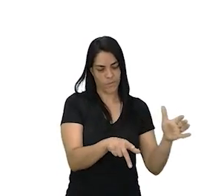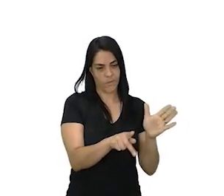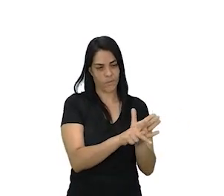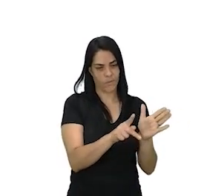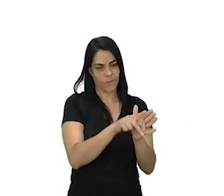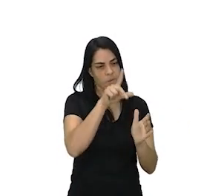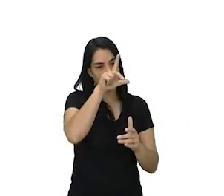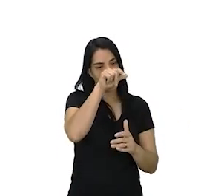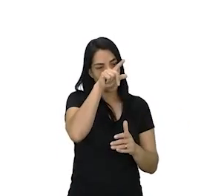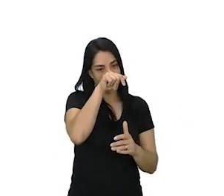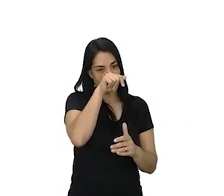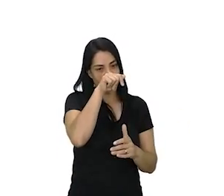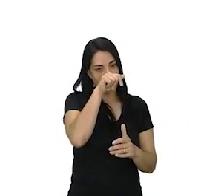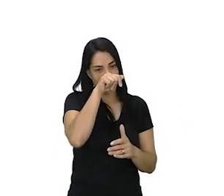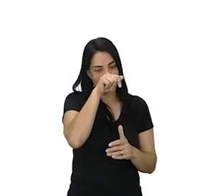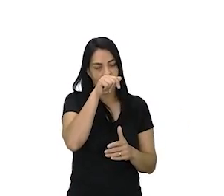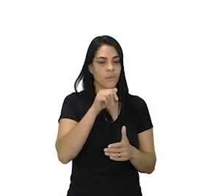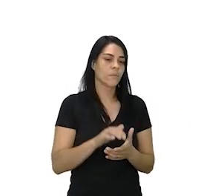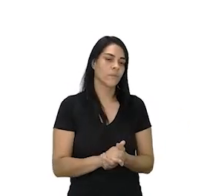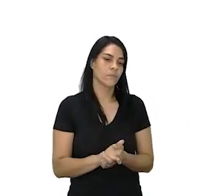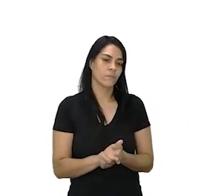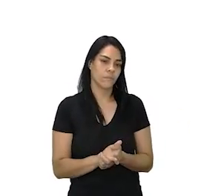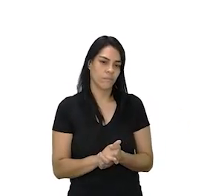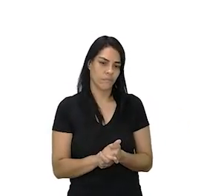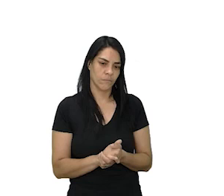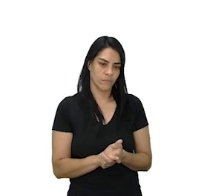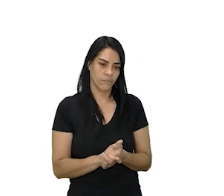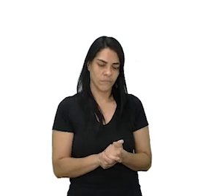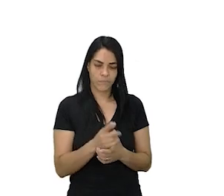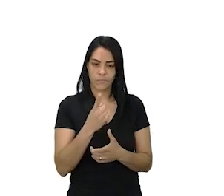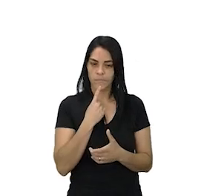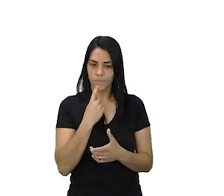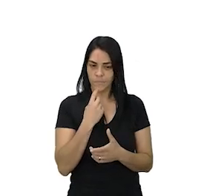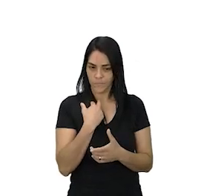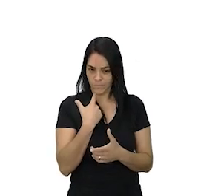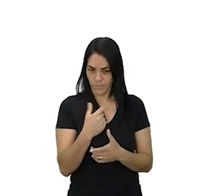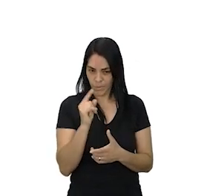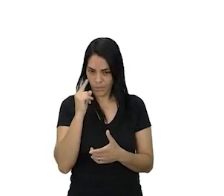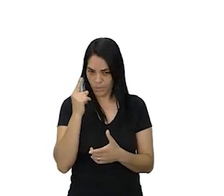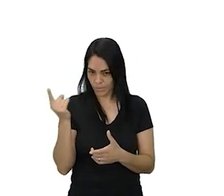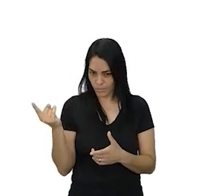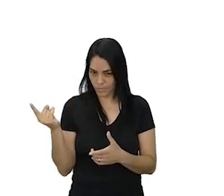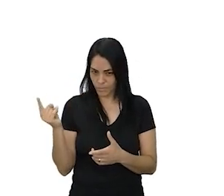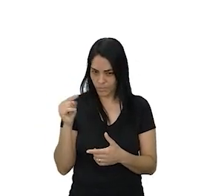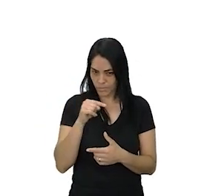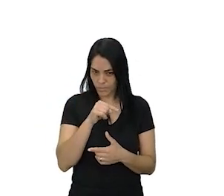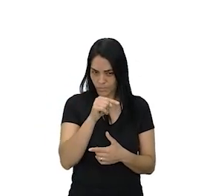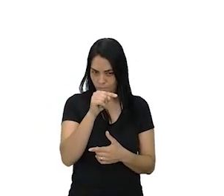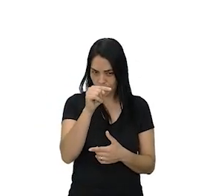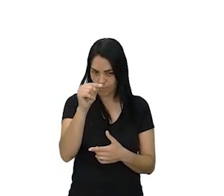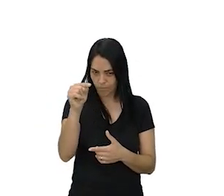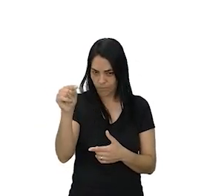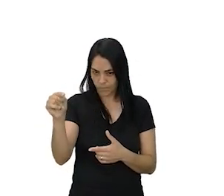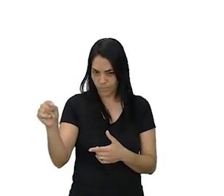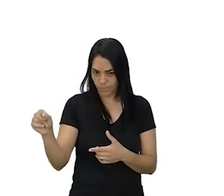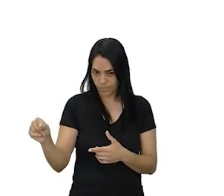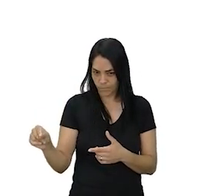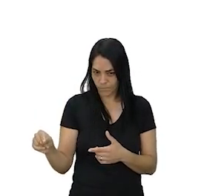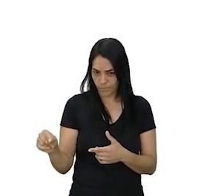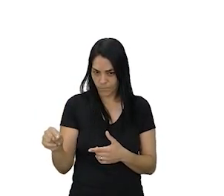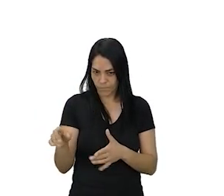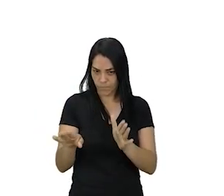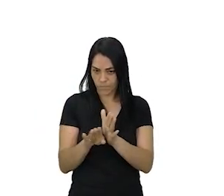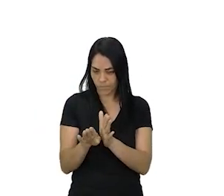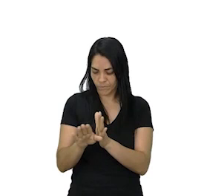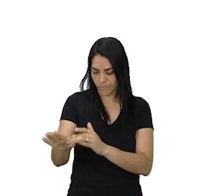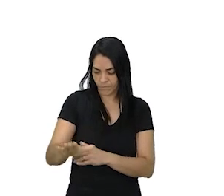partir aqui, eu parti primeiro por essa linha vermelha, fui fazendo todo esse percurso e cheguei aqui